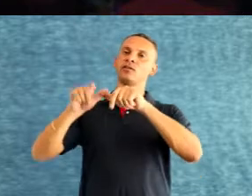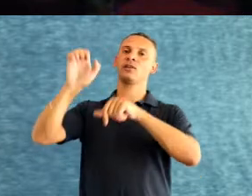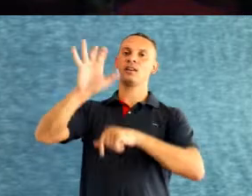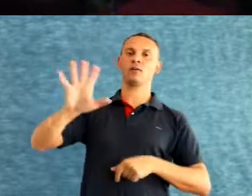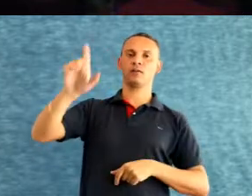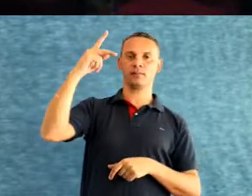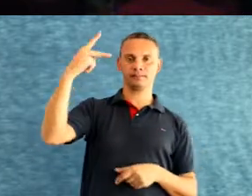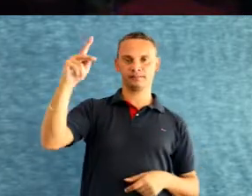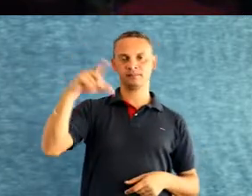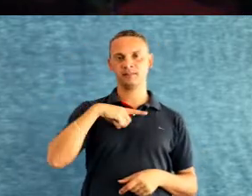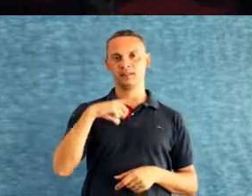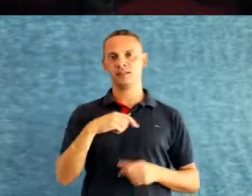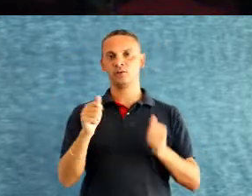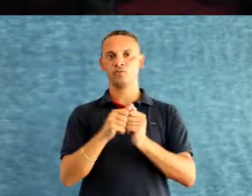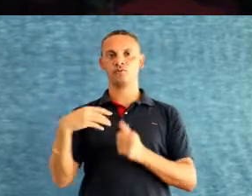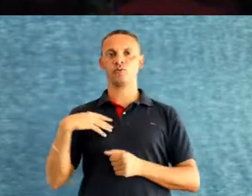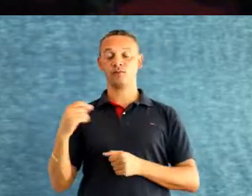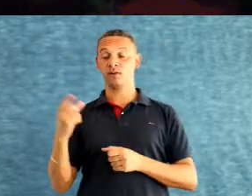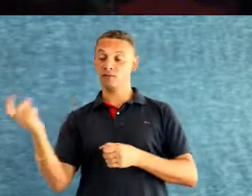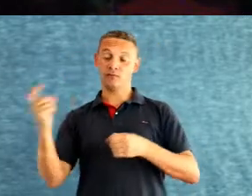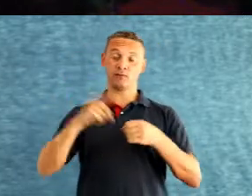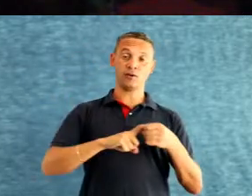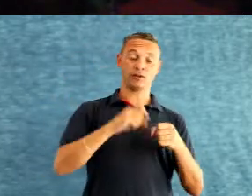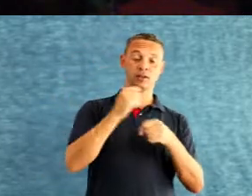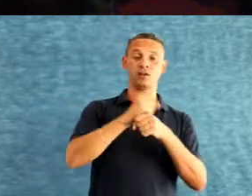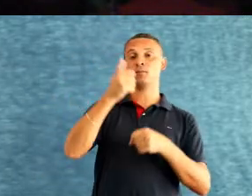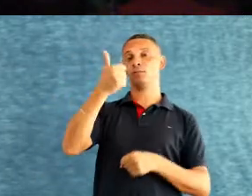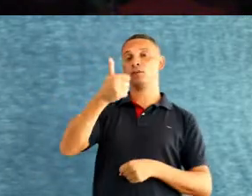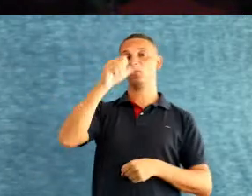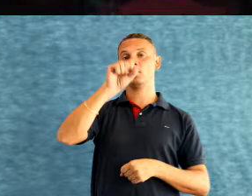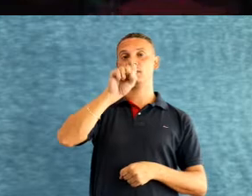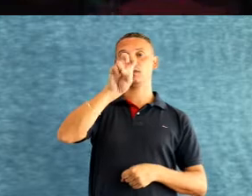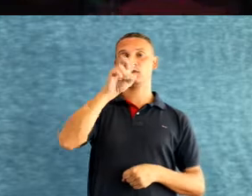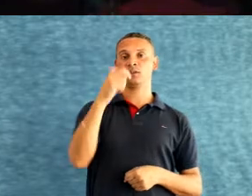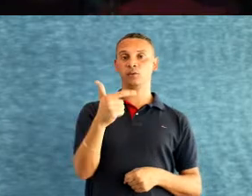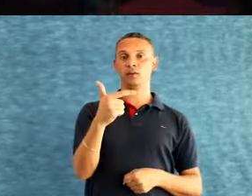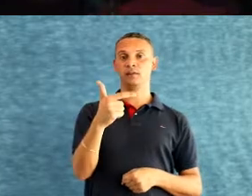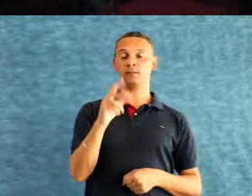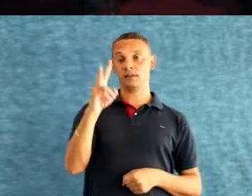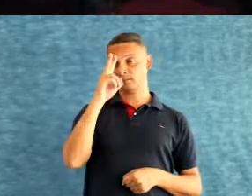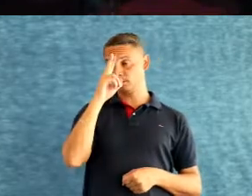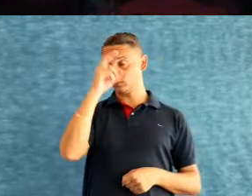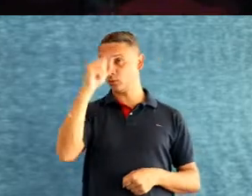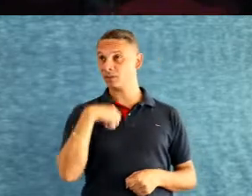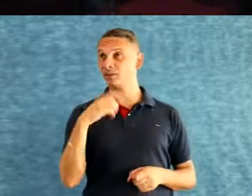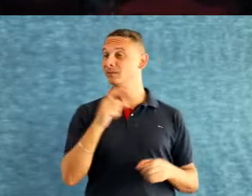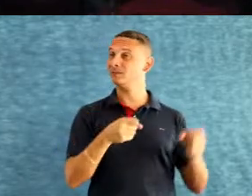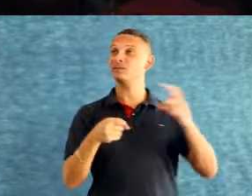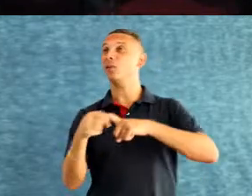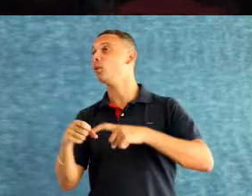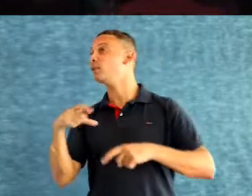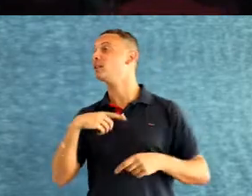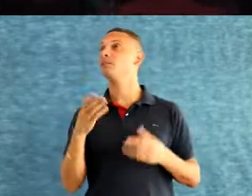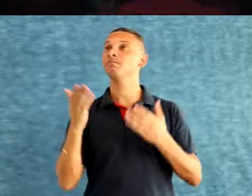Augusto Américo, e só retornou em 1852. Mas o apelo do velho mundo era forte e ela não resistiu.